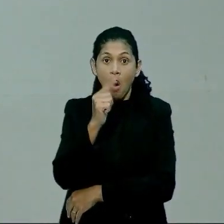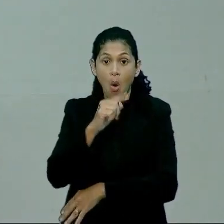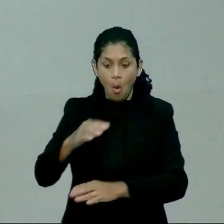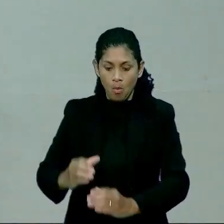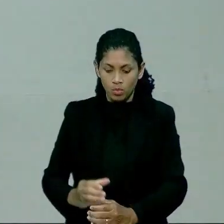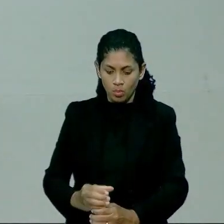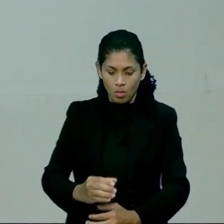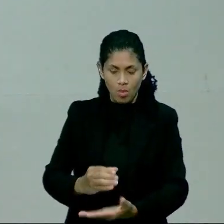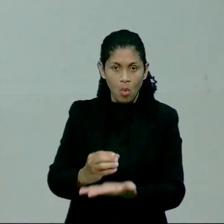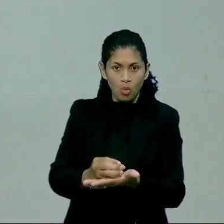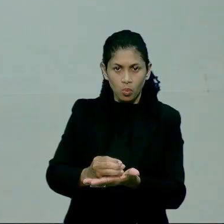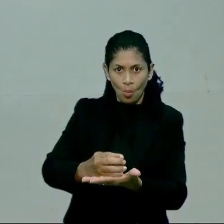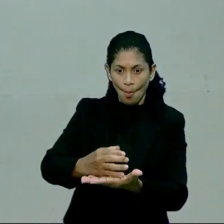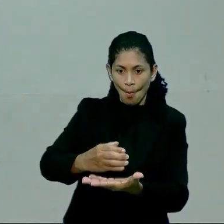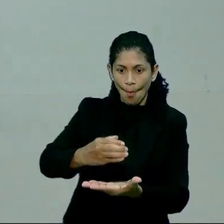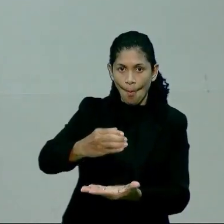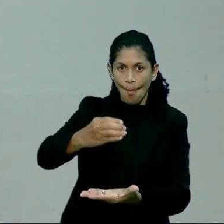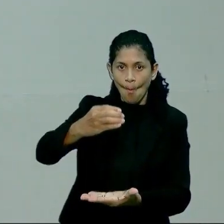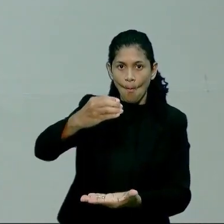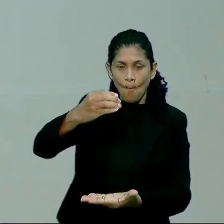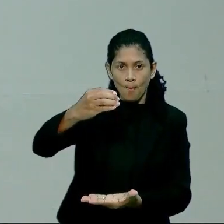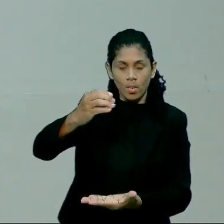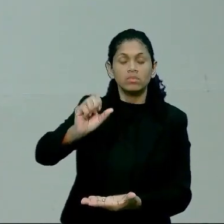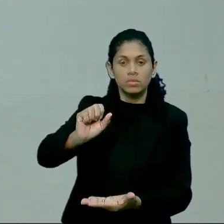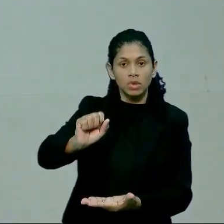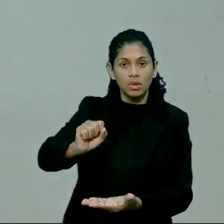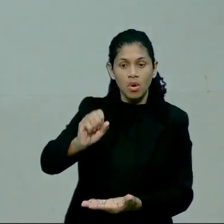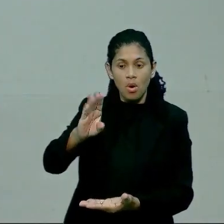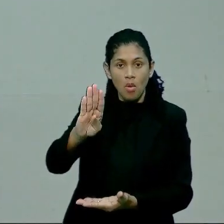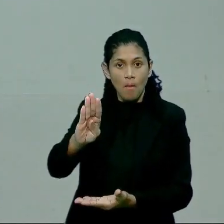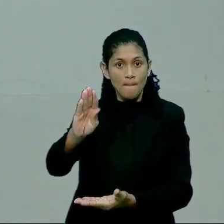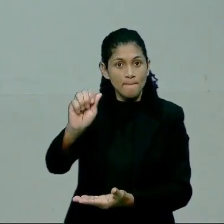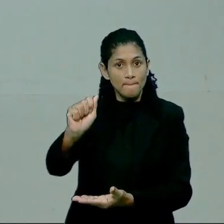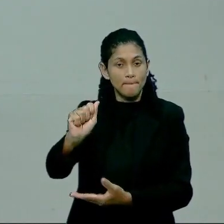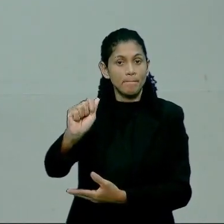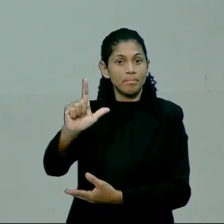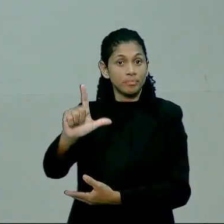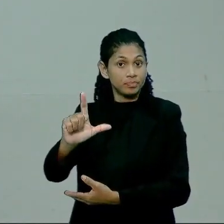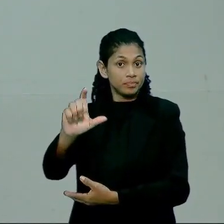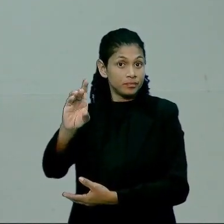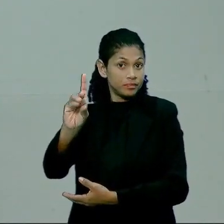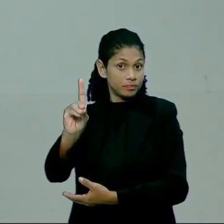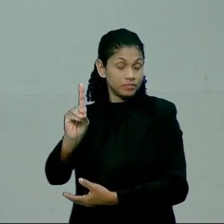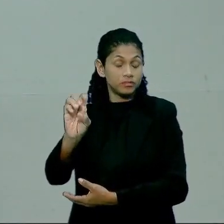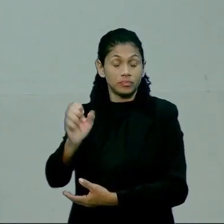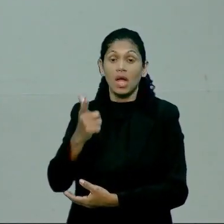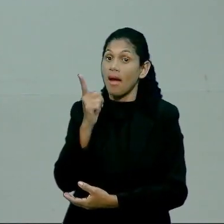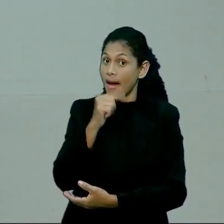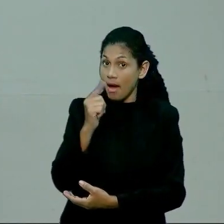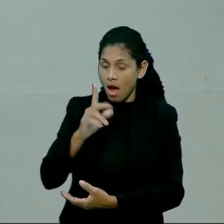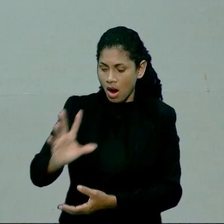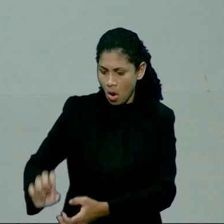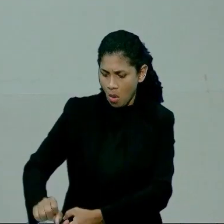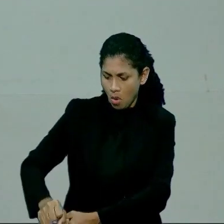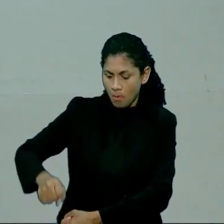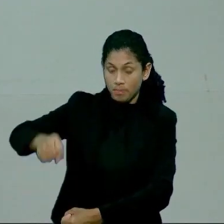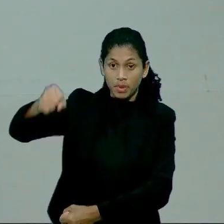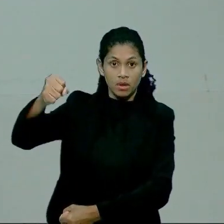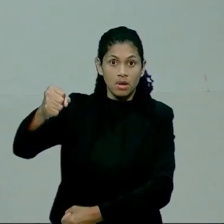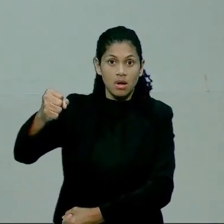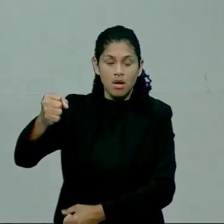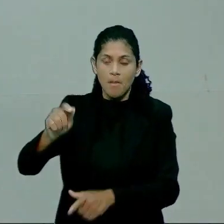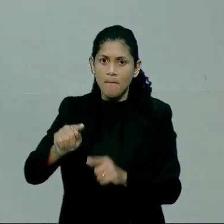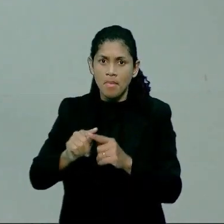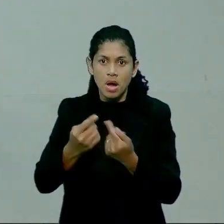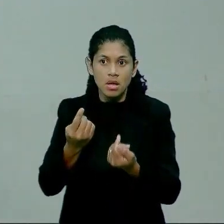eu encurvo. Então, tudo isso vai ter um efeito, vai ter uma consequência, um direcionamento. E a gente tem a compreensão de como funciona e quais